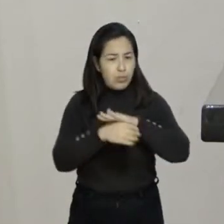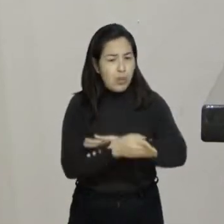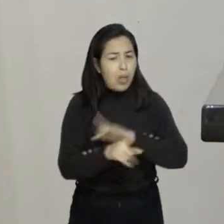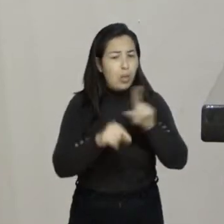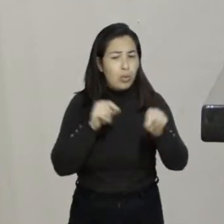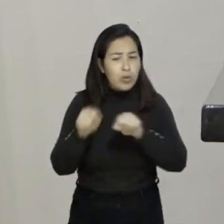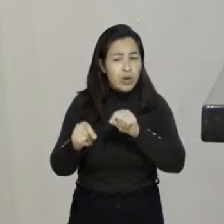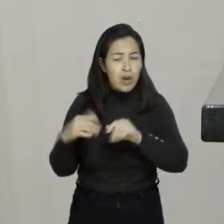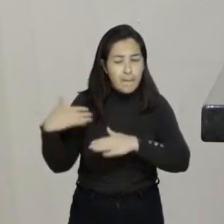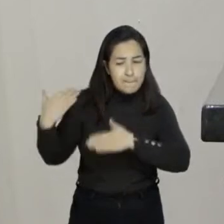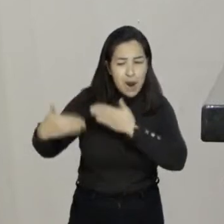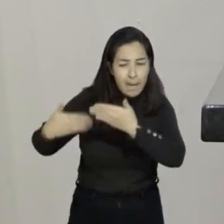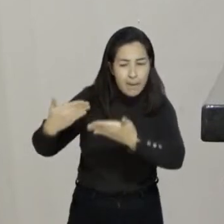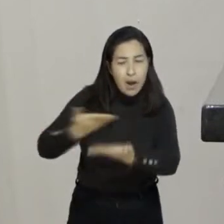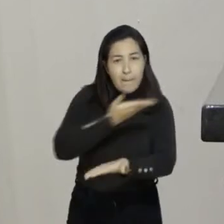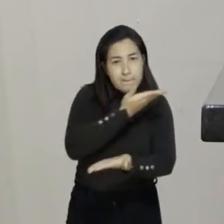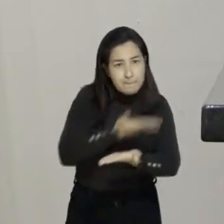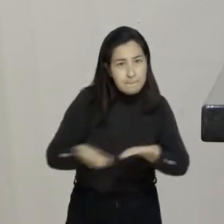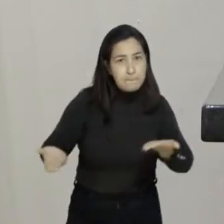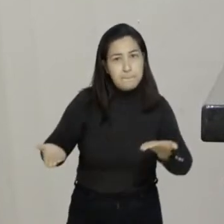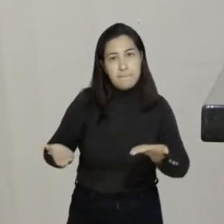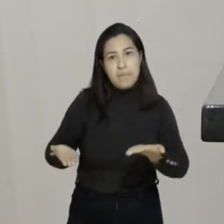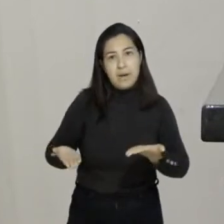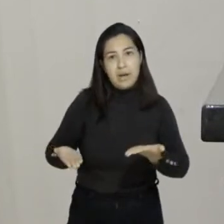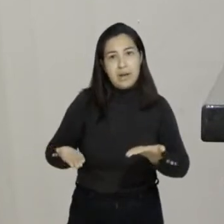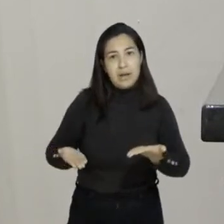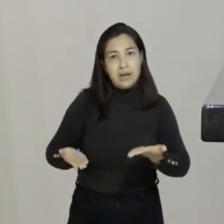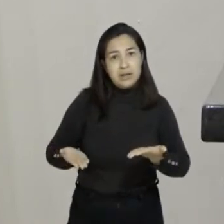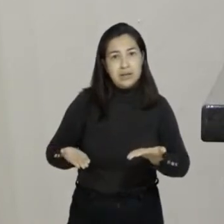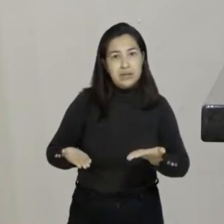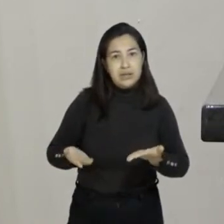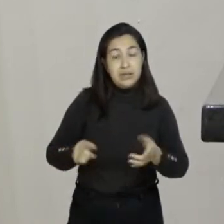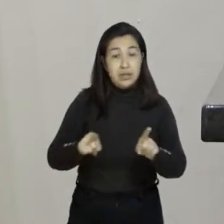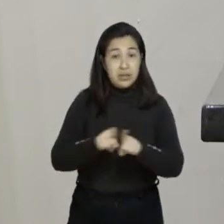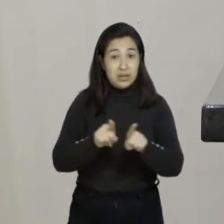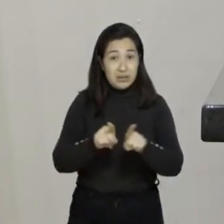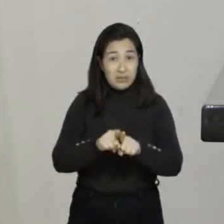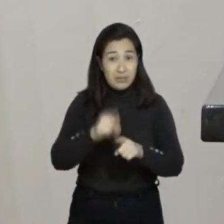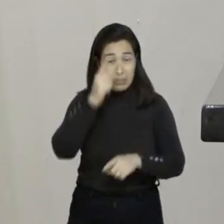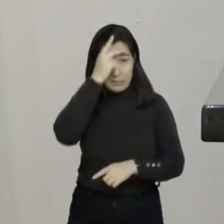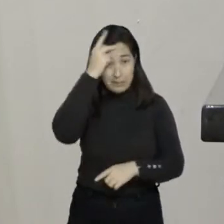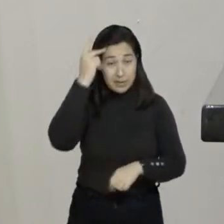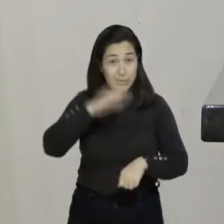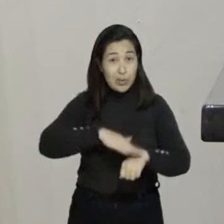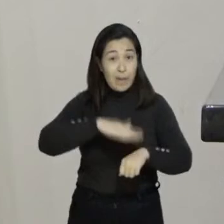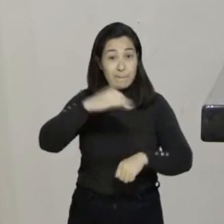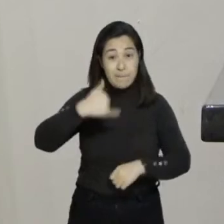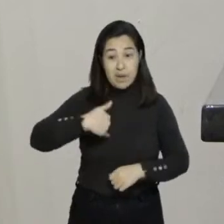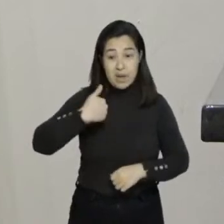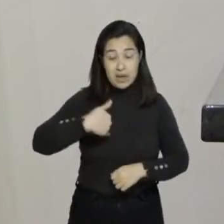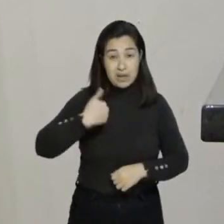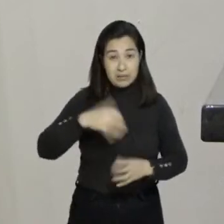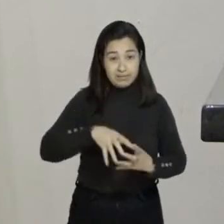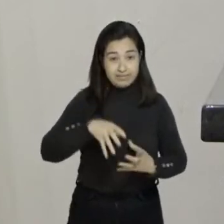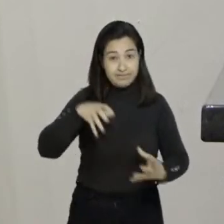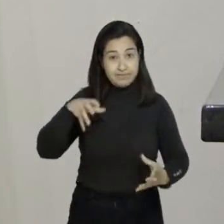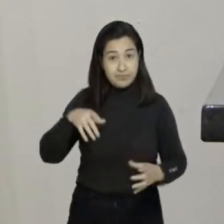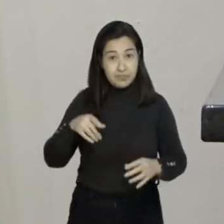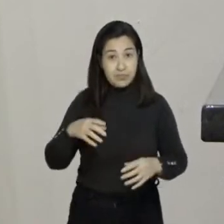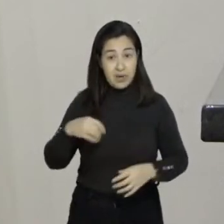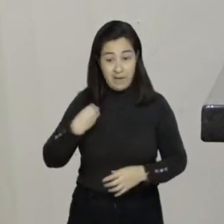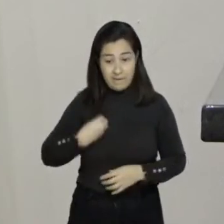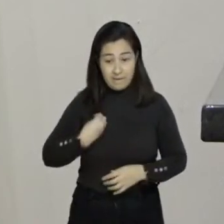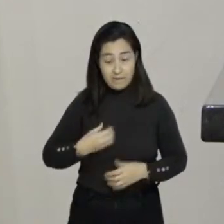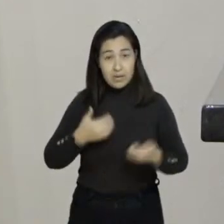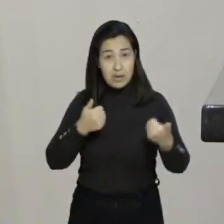esta capacidade de gerar Centenários e pessoas com mais idade com excelente qualidade de vida ele